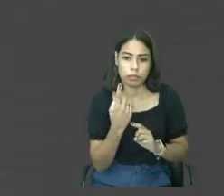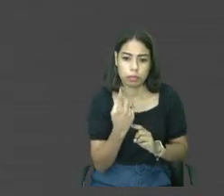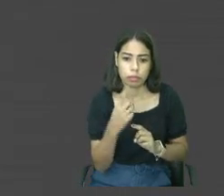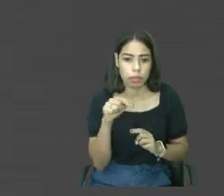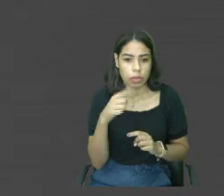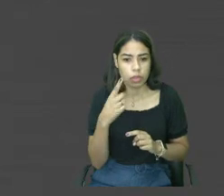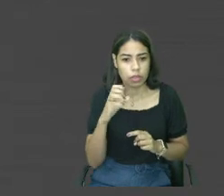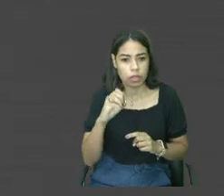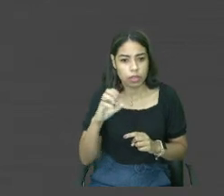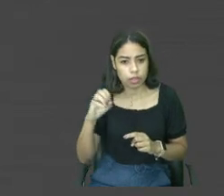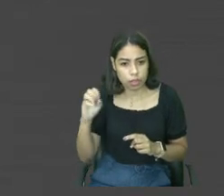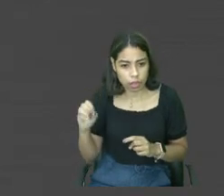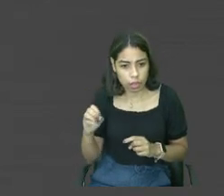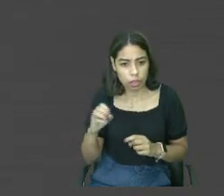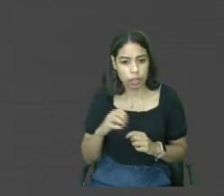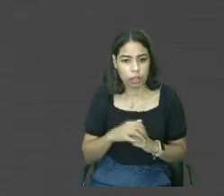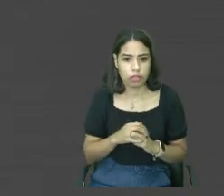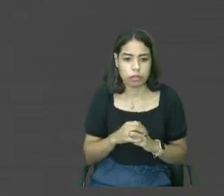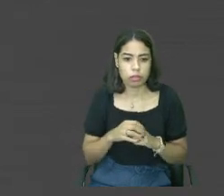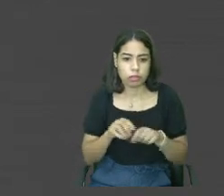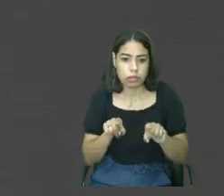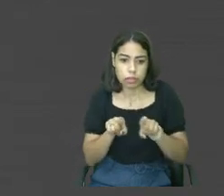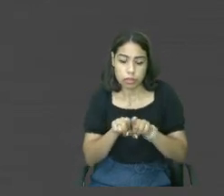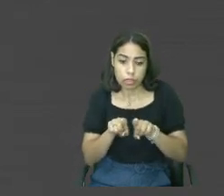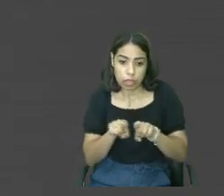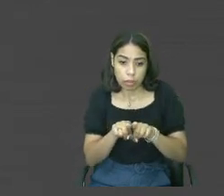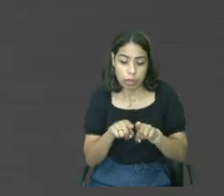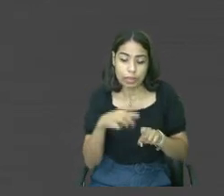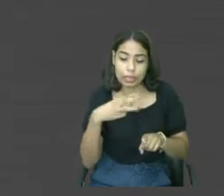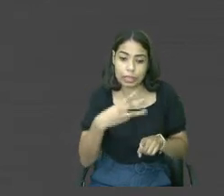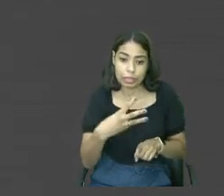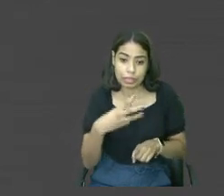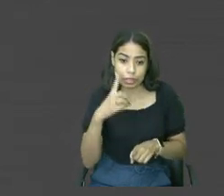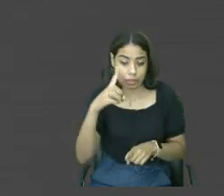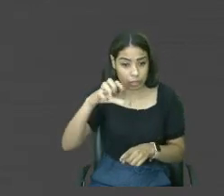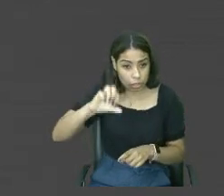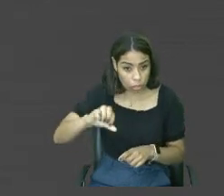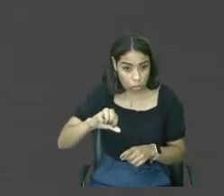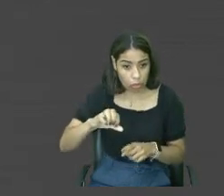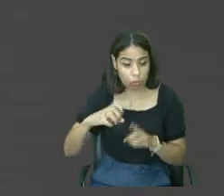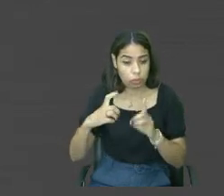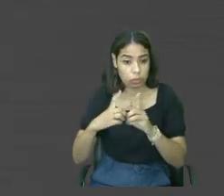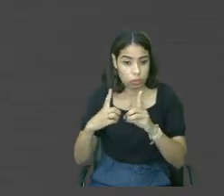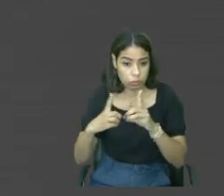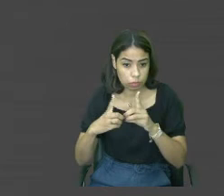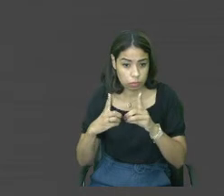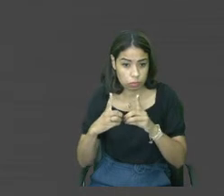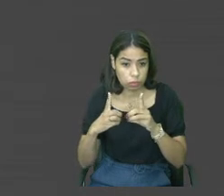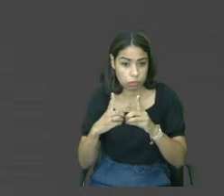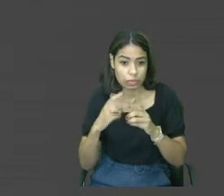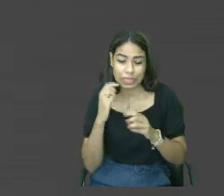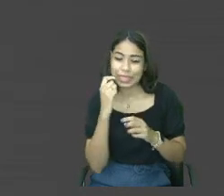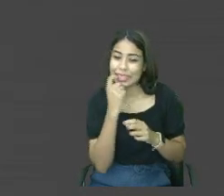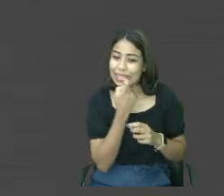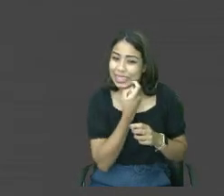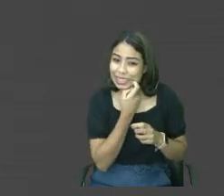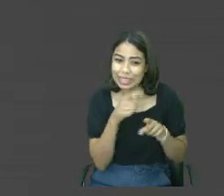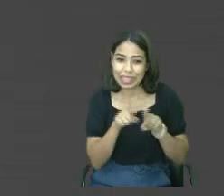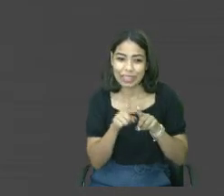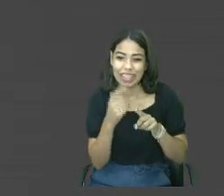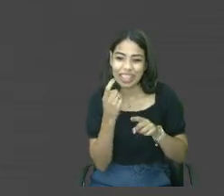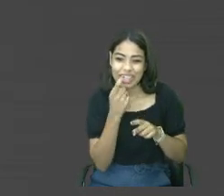CEL, também, 319 procedimentos em endodontia, 27 em pério